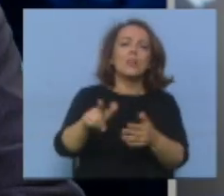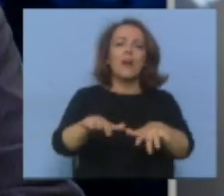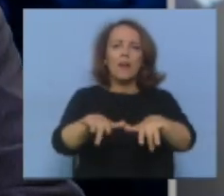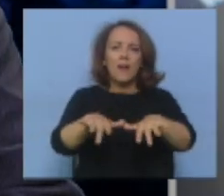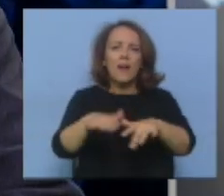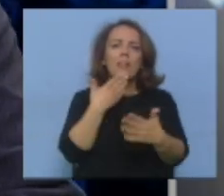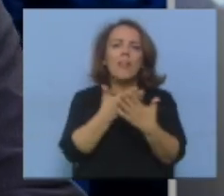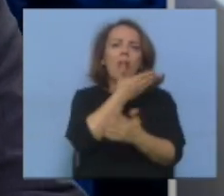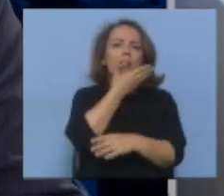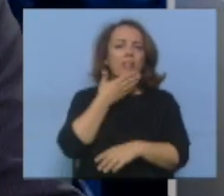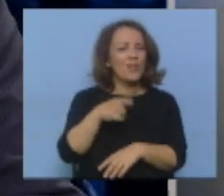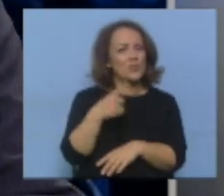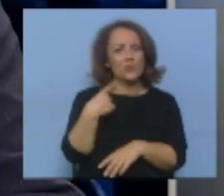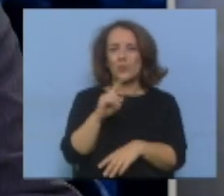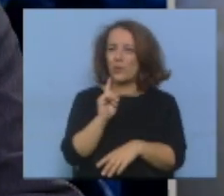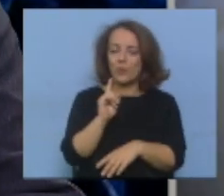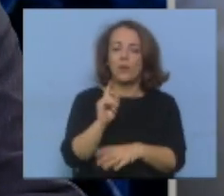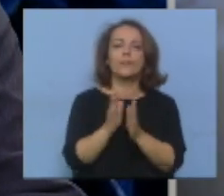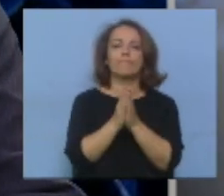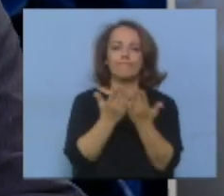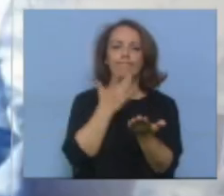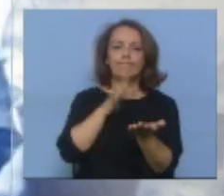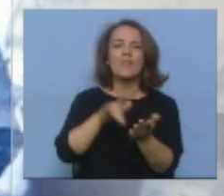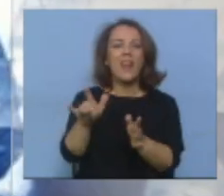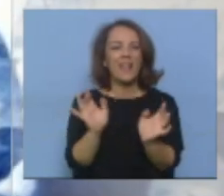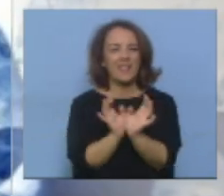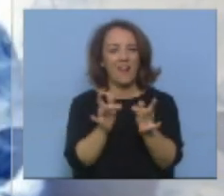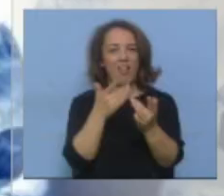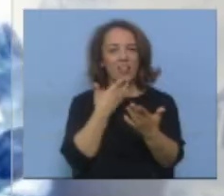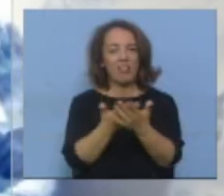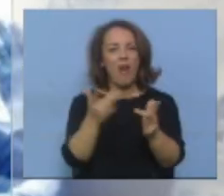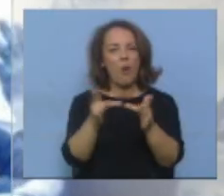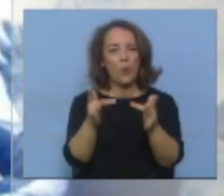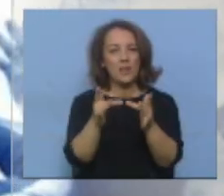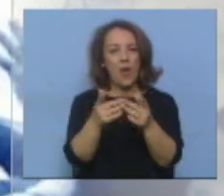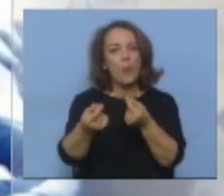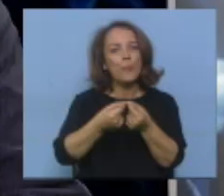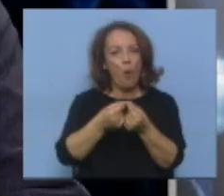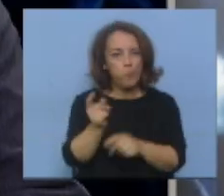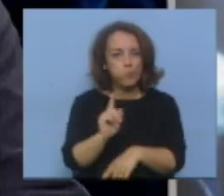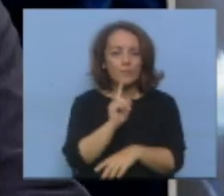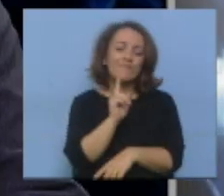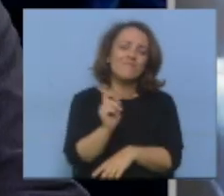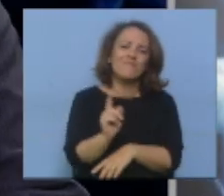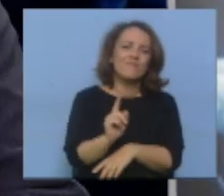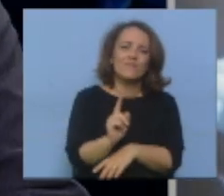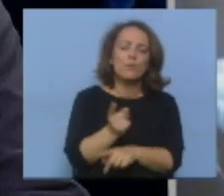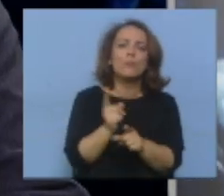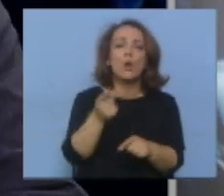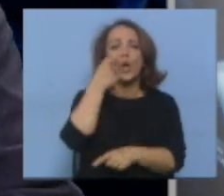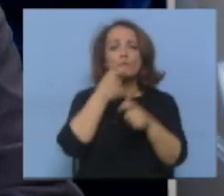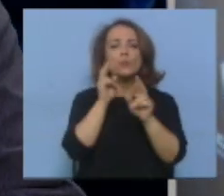funcionam muito e, portanto, com a lista telefónica... A internet não ajuda a manter esse contacto, essa proximidade? Não, porque é assim, as pessoas